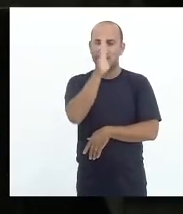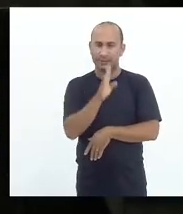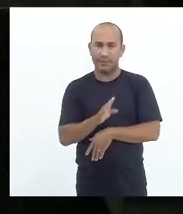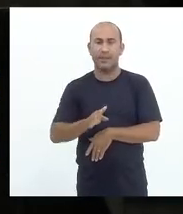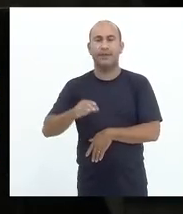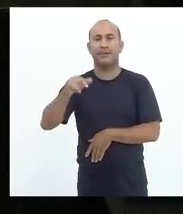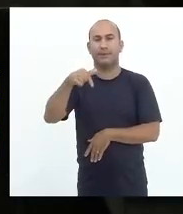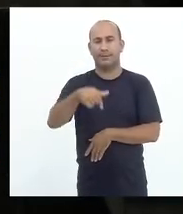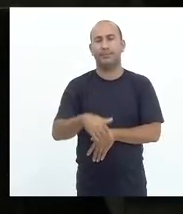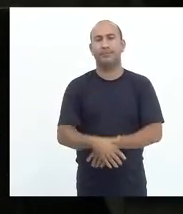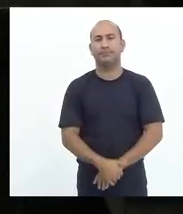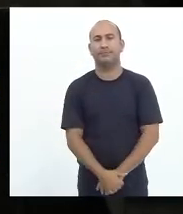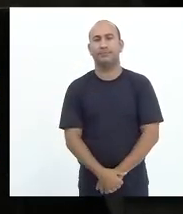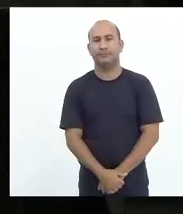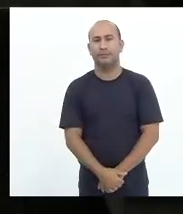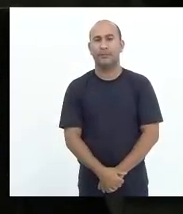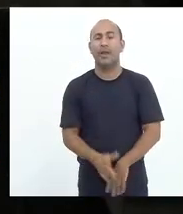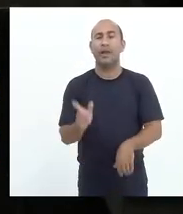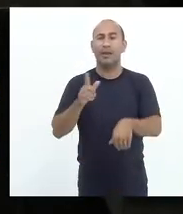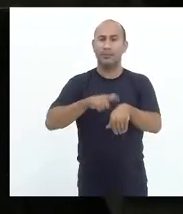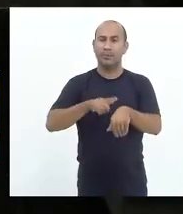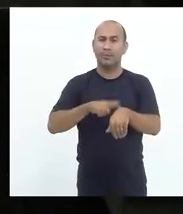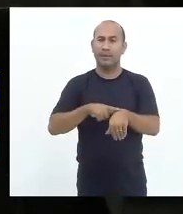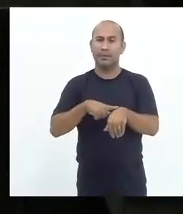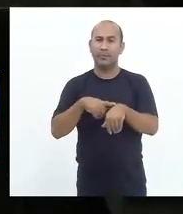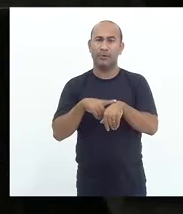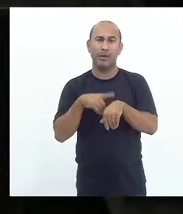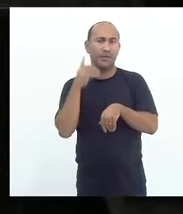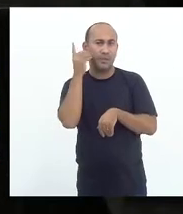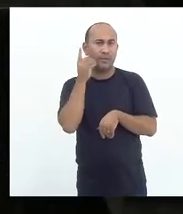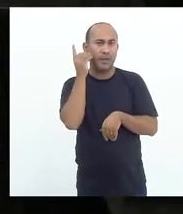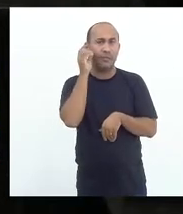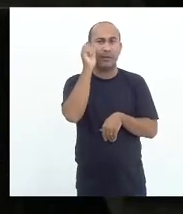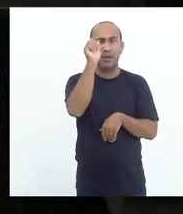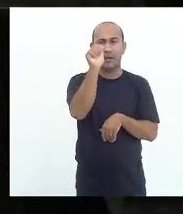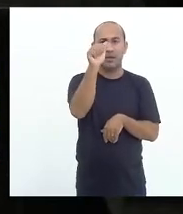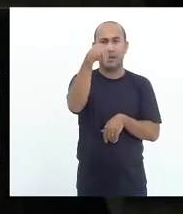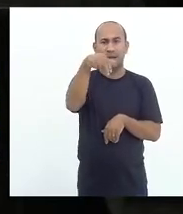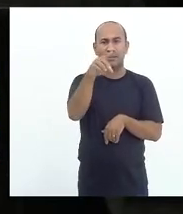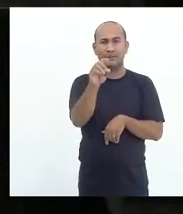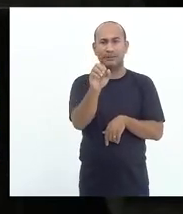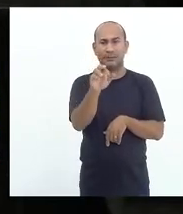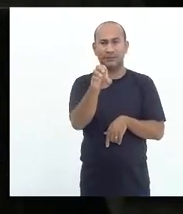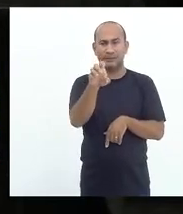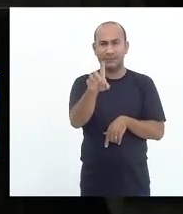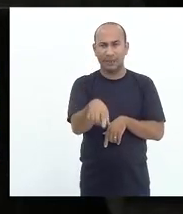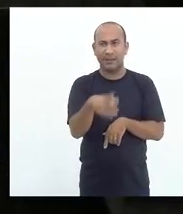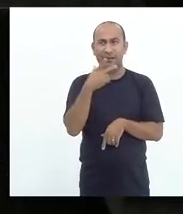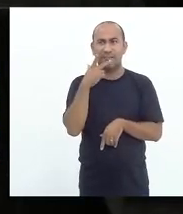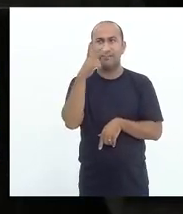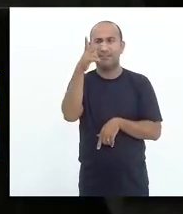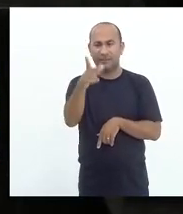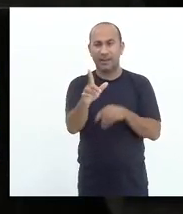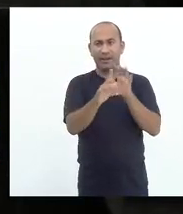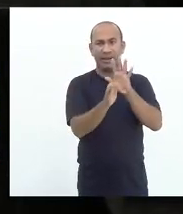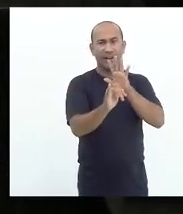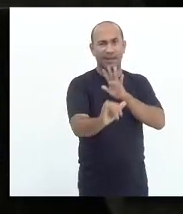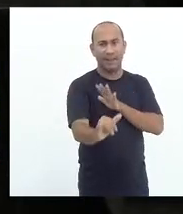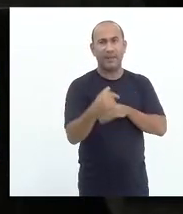brasileiras. Nesse momento, o deputado André Siciliano propõe uma alteração nesta lei, que, insisto,